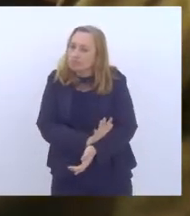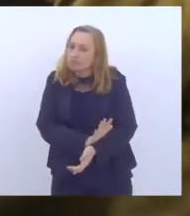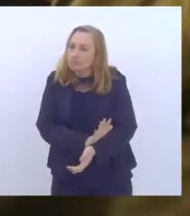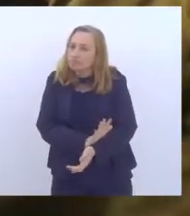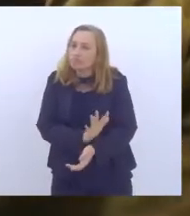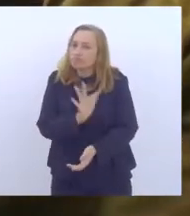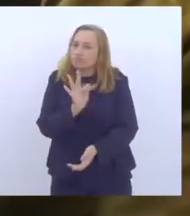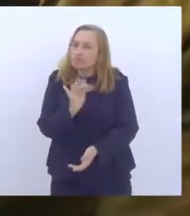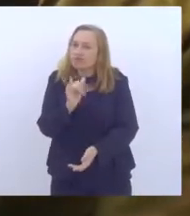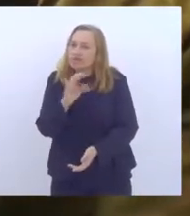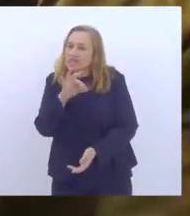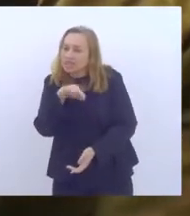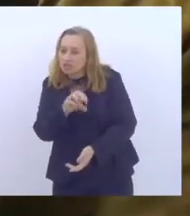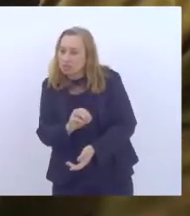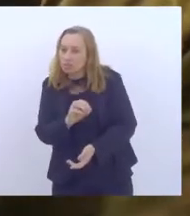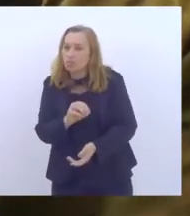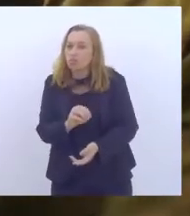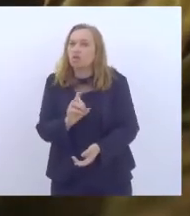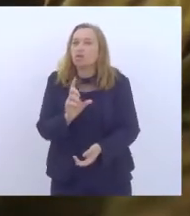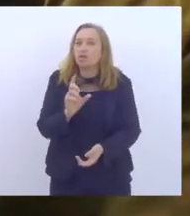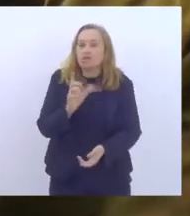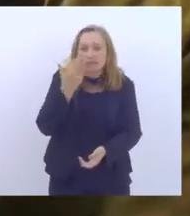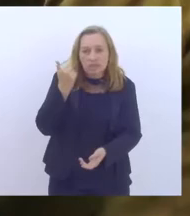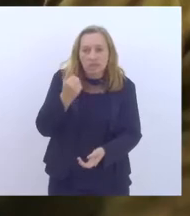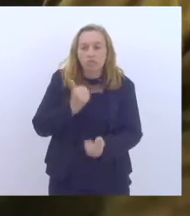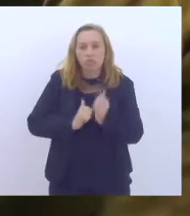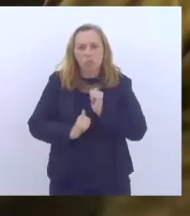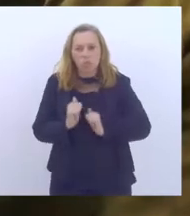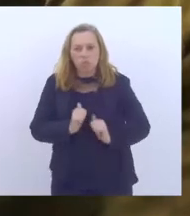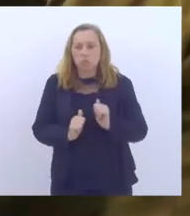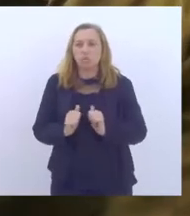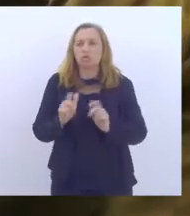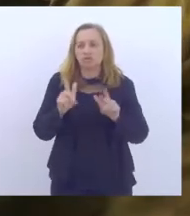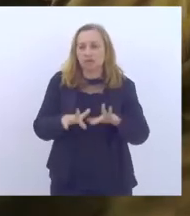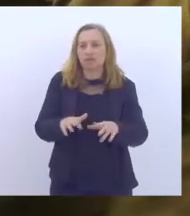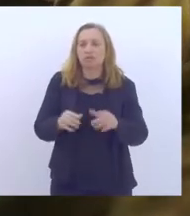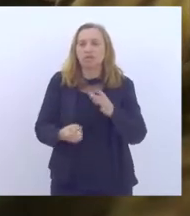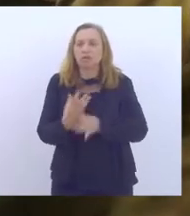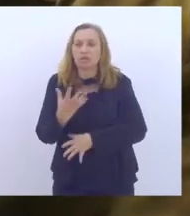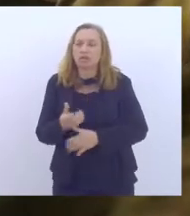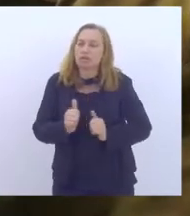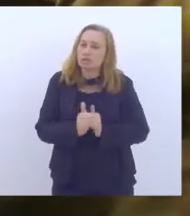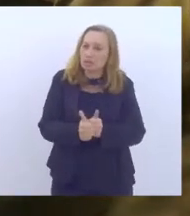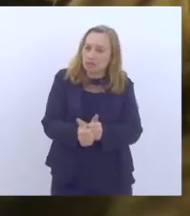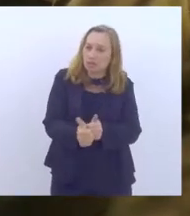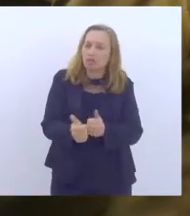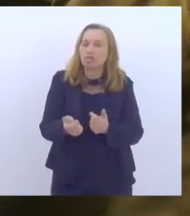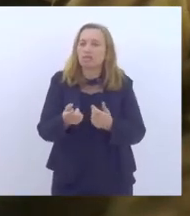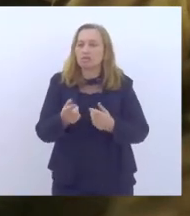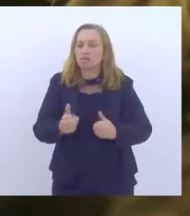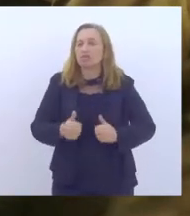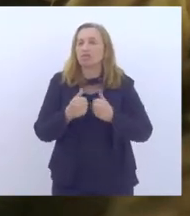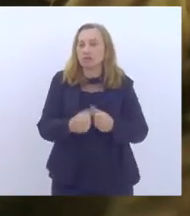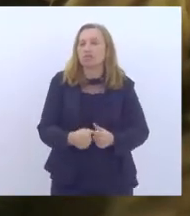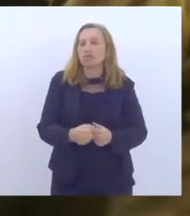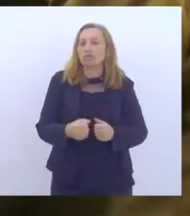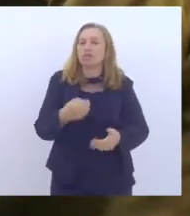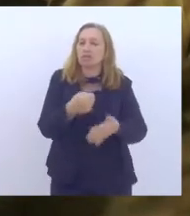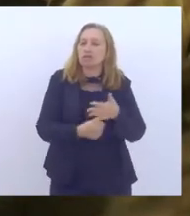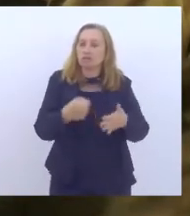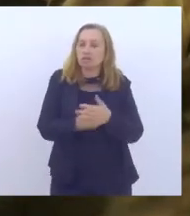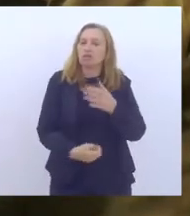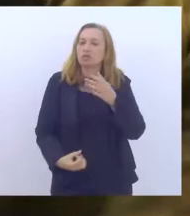o que o fascismo produz sabe bem o que o ódio a diferença produz então seguimos firmes em luta produzindo